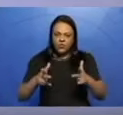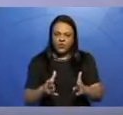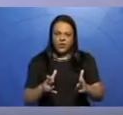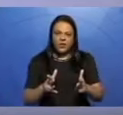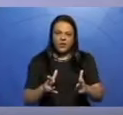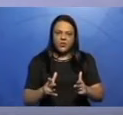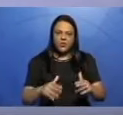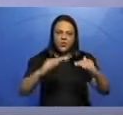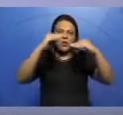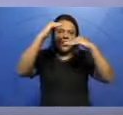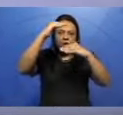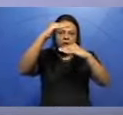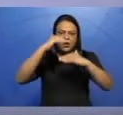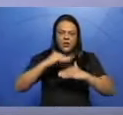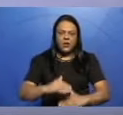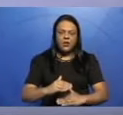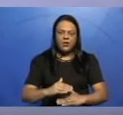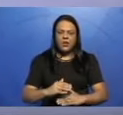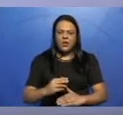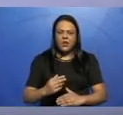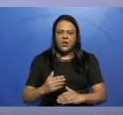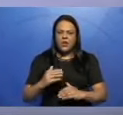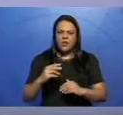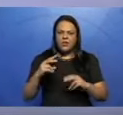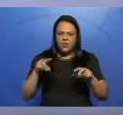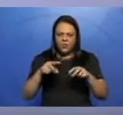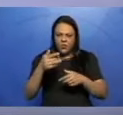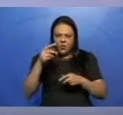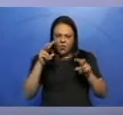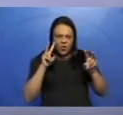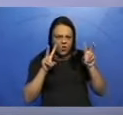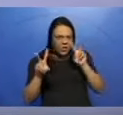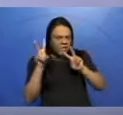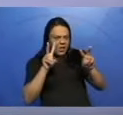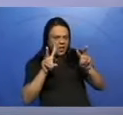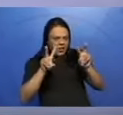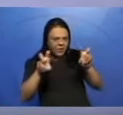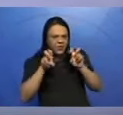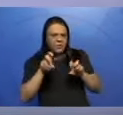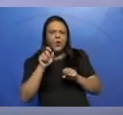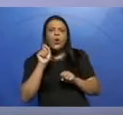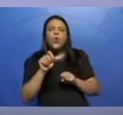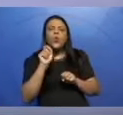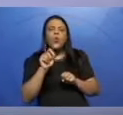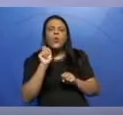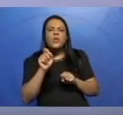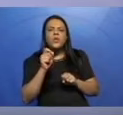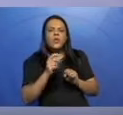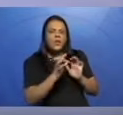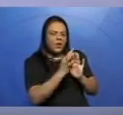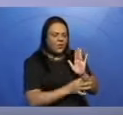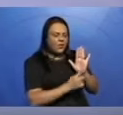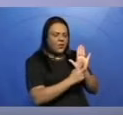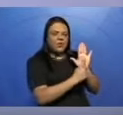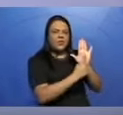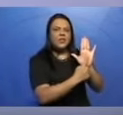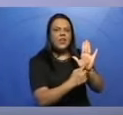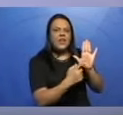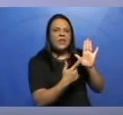um e perceber qual é um texto expositivo que só expõe as ideias, sem